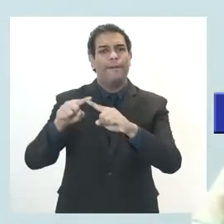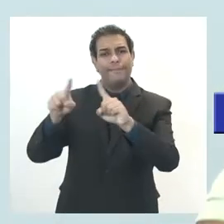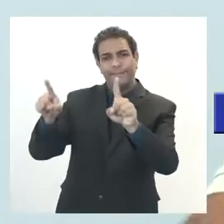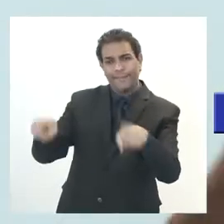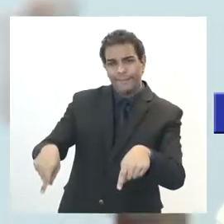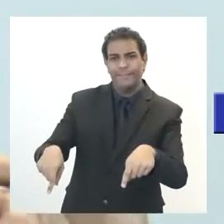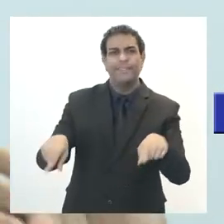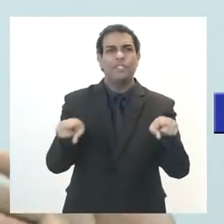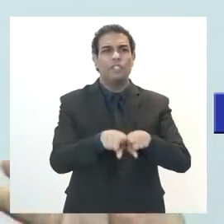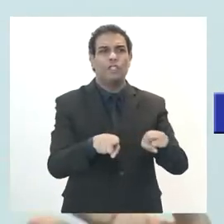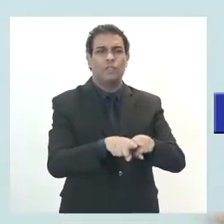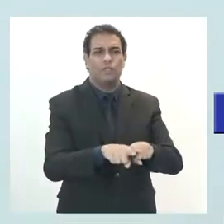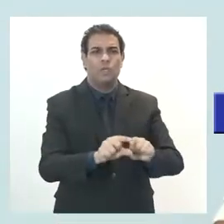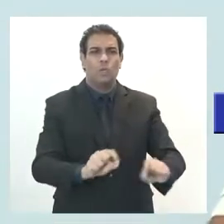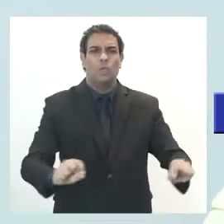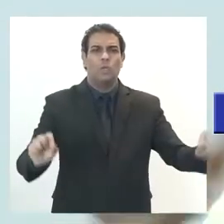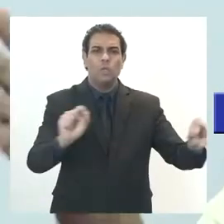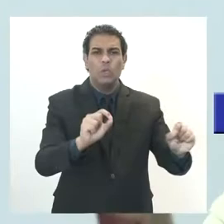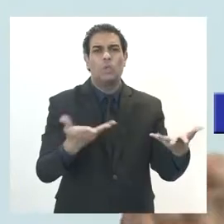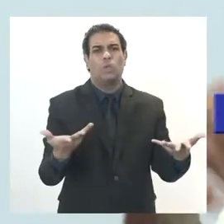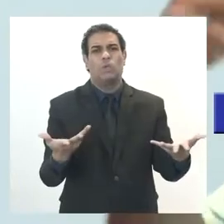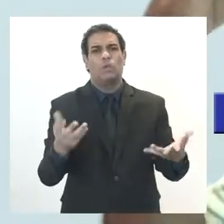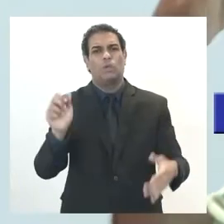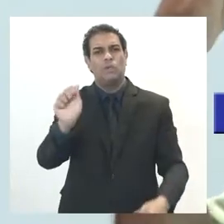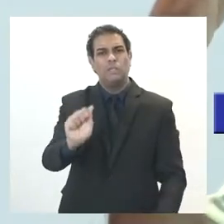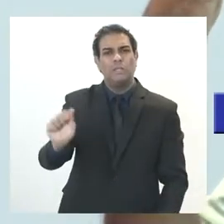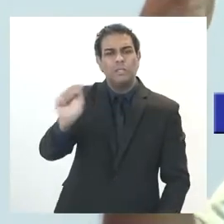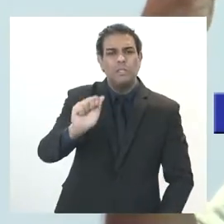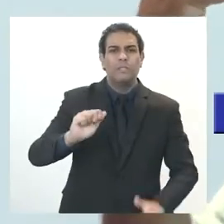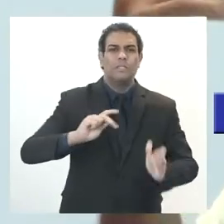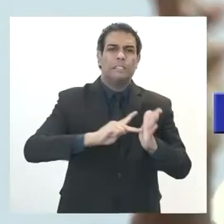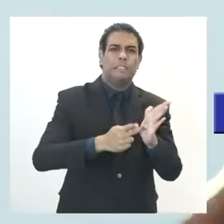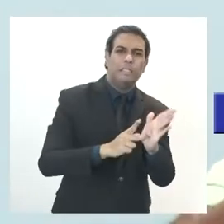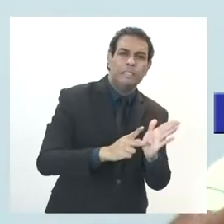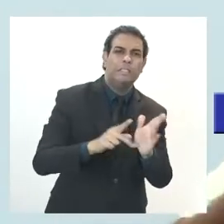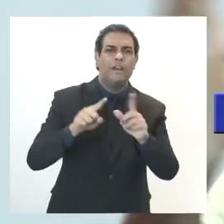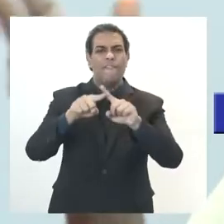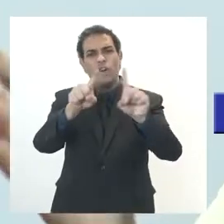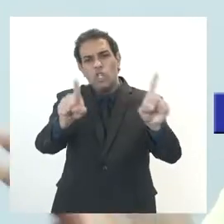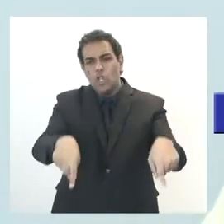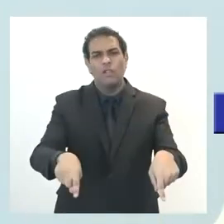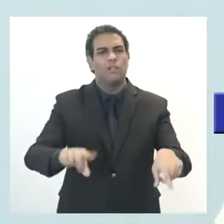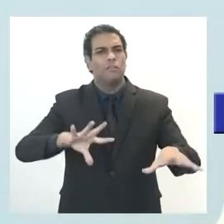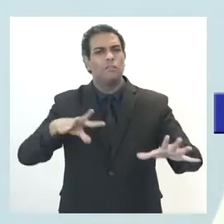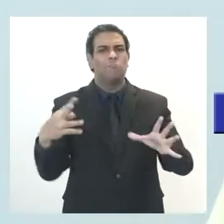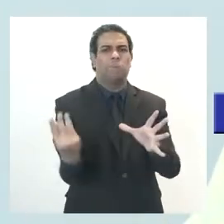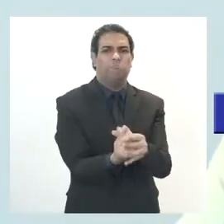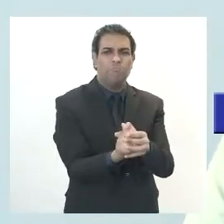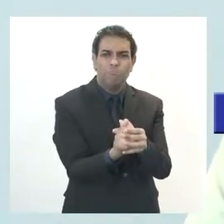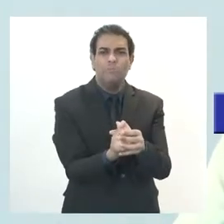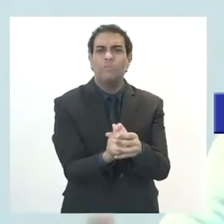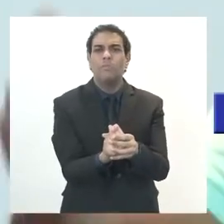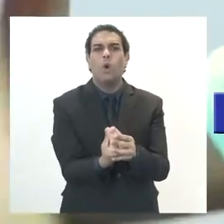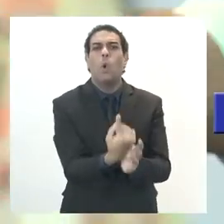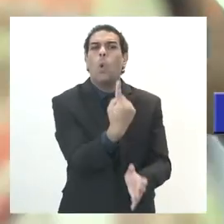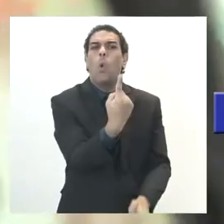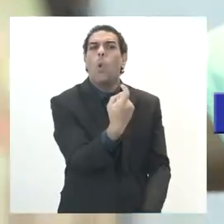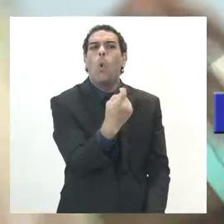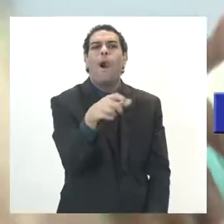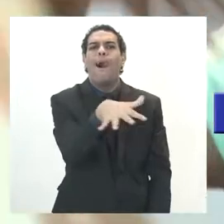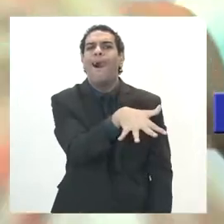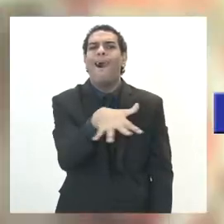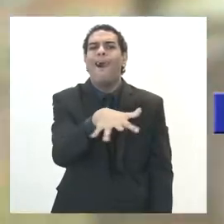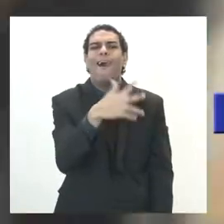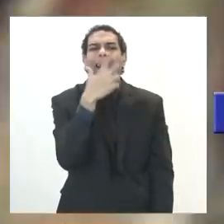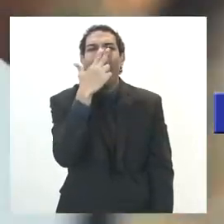agora pegou todo mundo pegando sindicato pegar os funcionários públicos de toda categoria e colocando o mesmo ao para